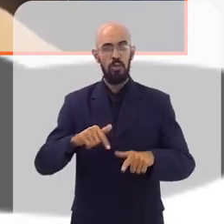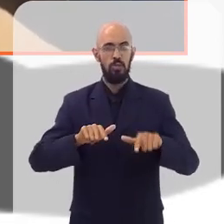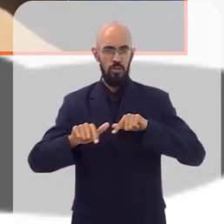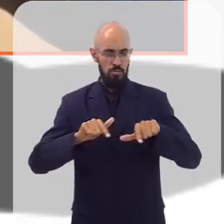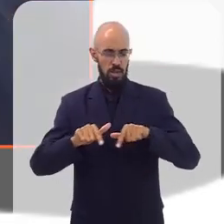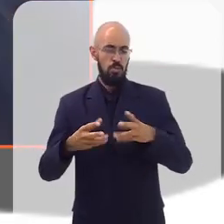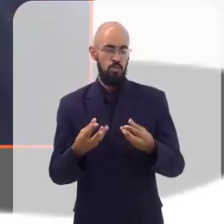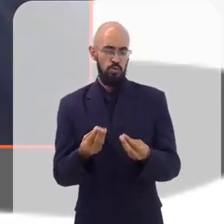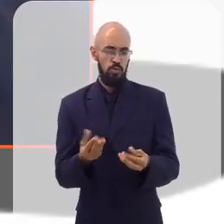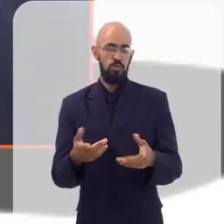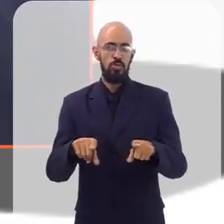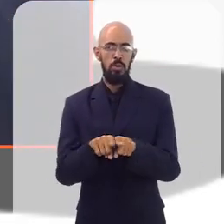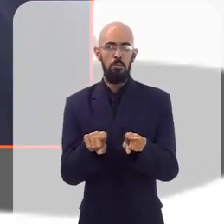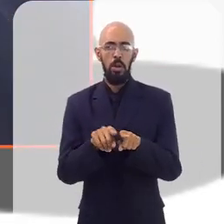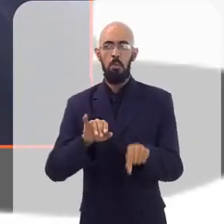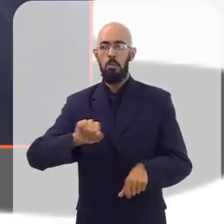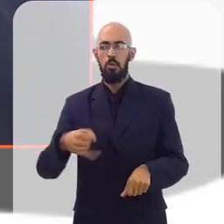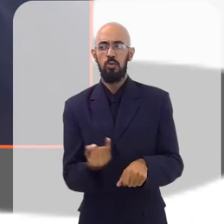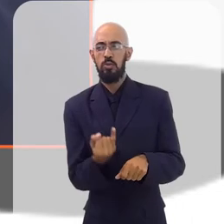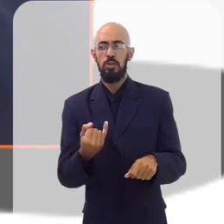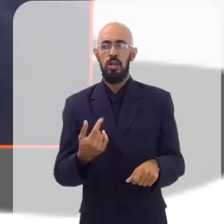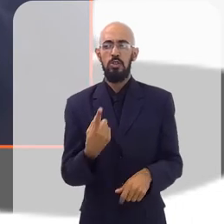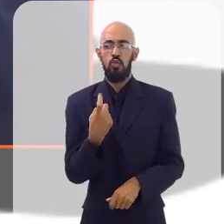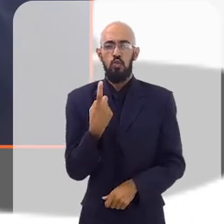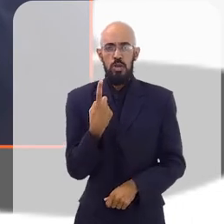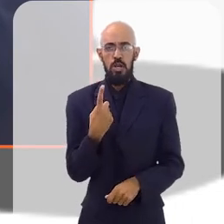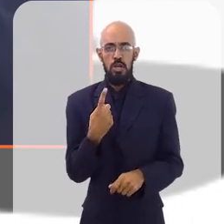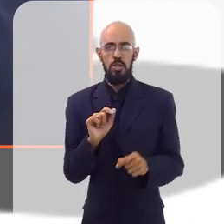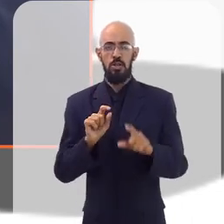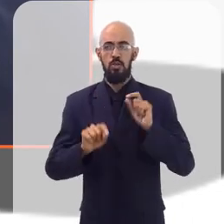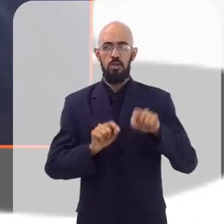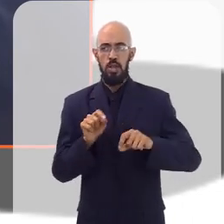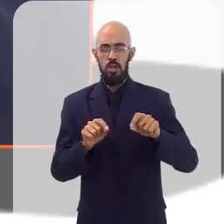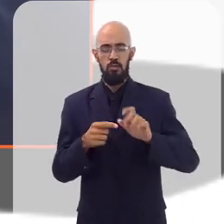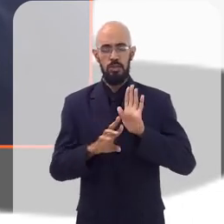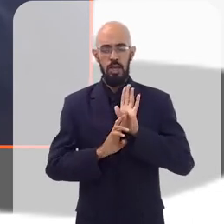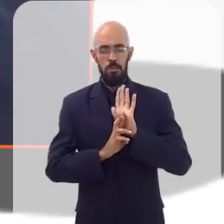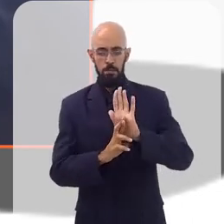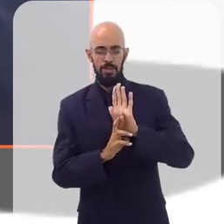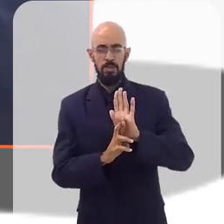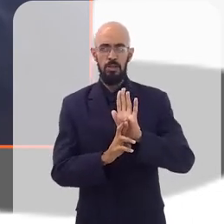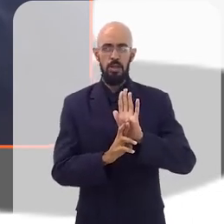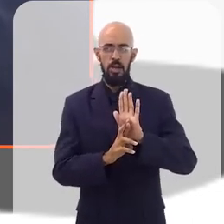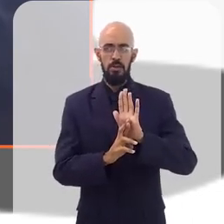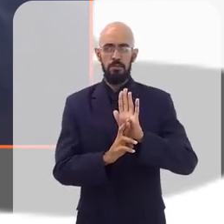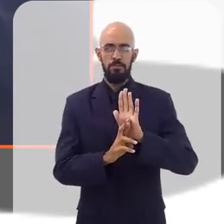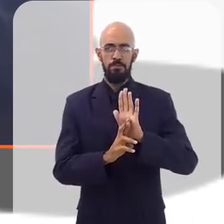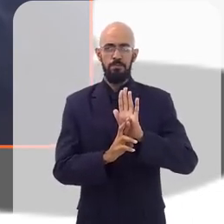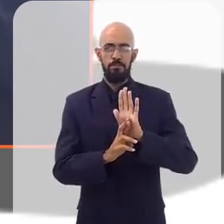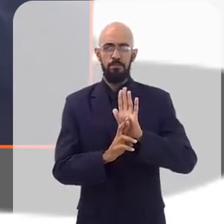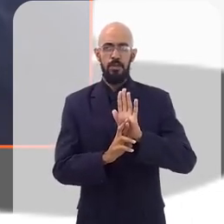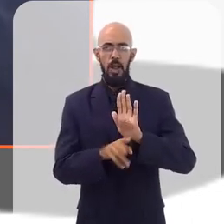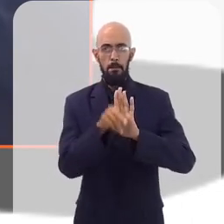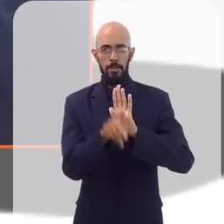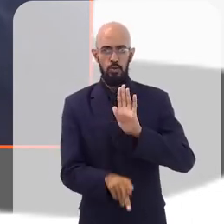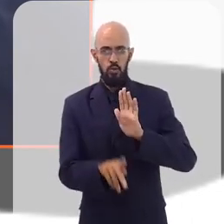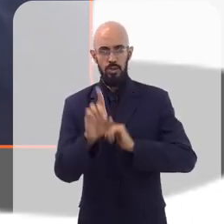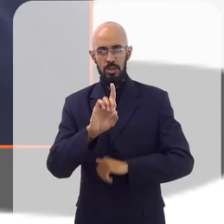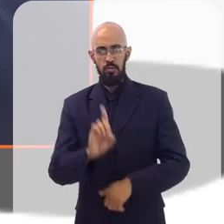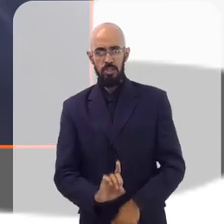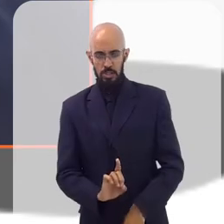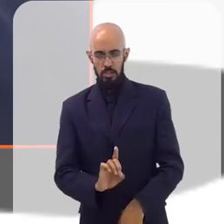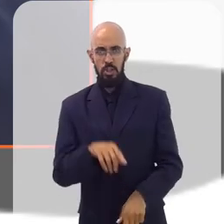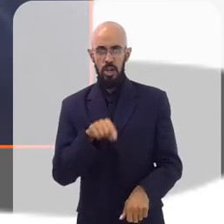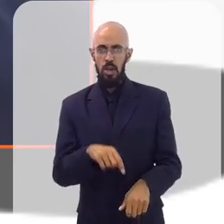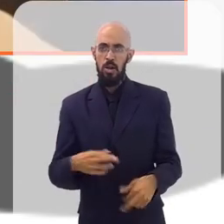nesse sentido é uma oportunidade única né É você poder representar né